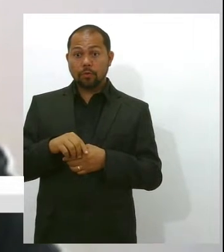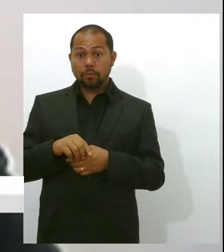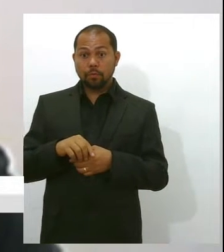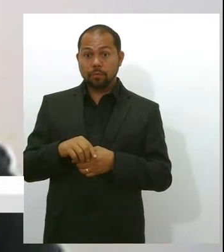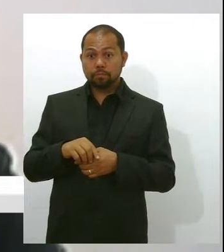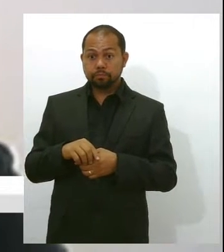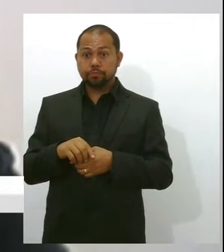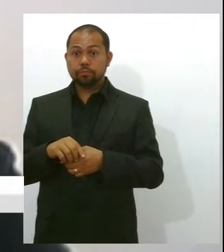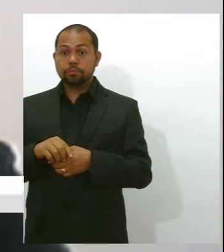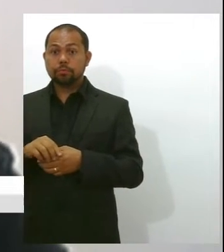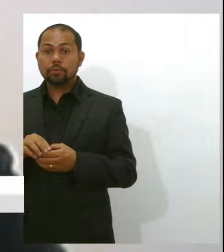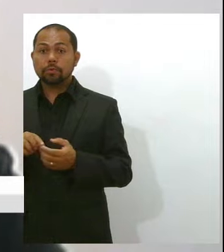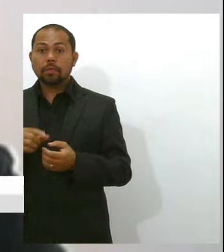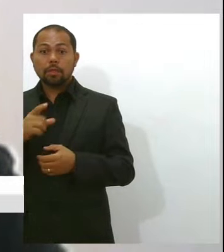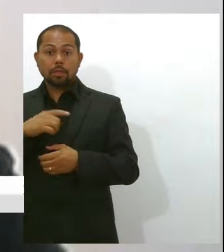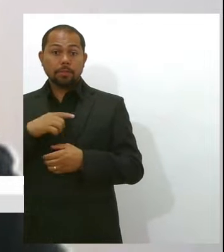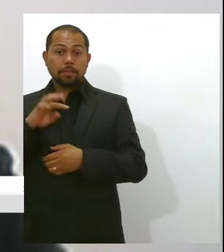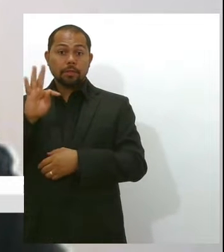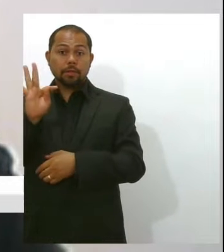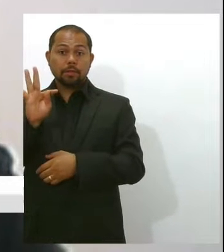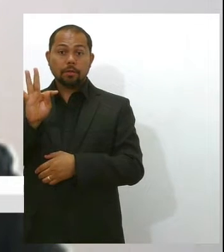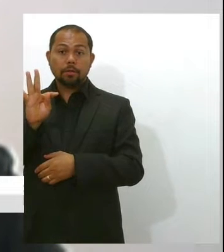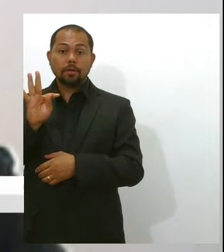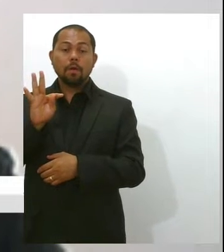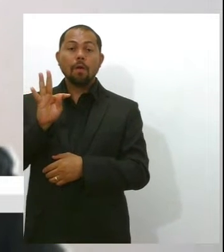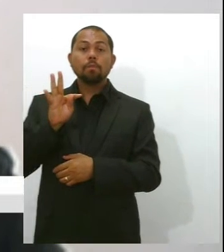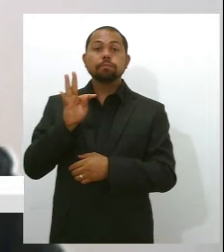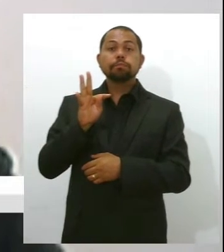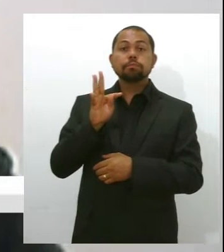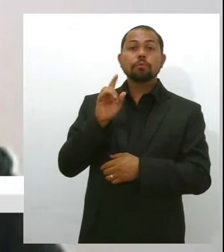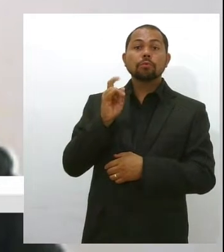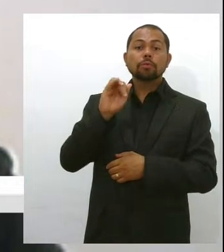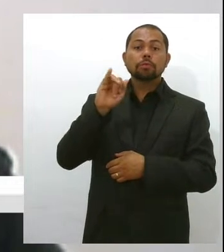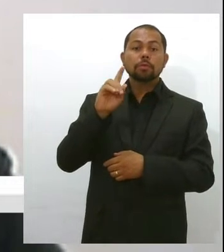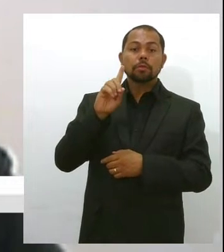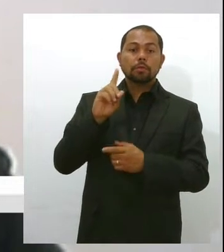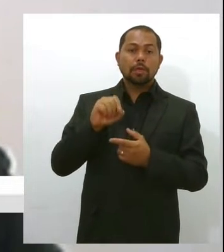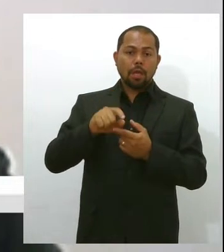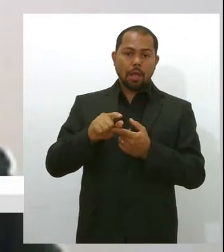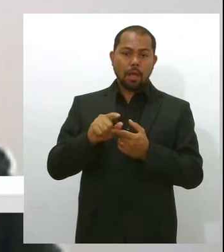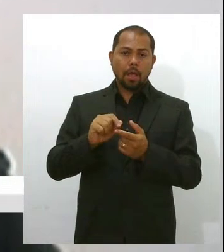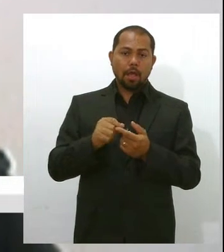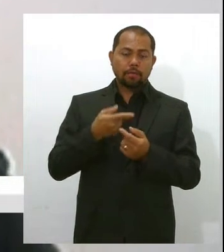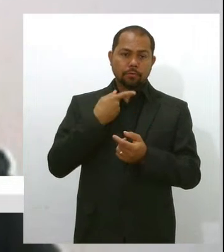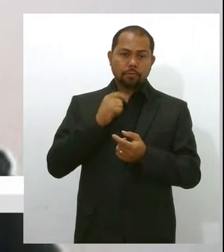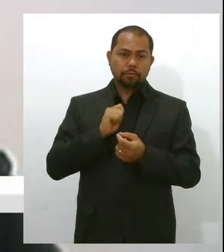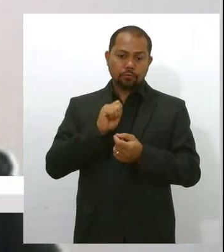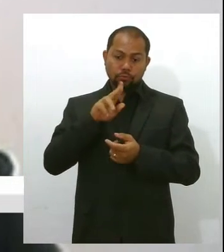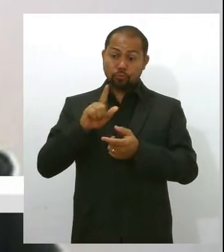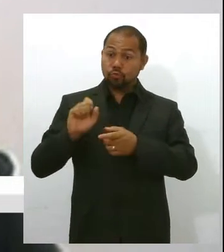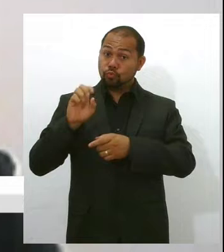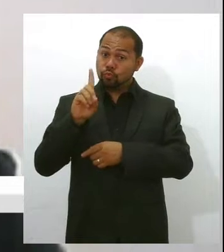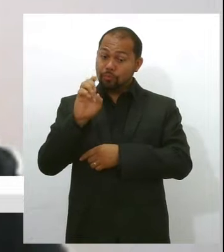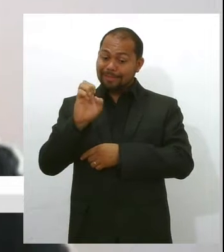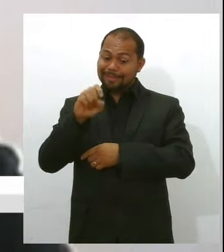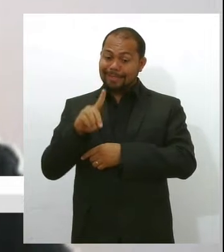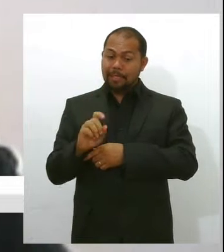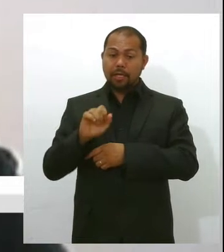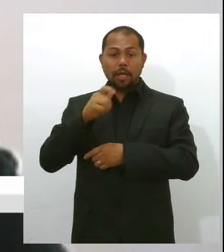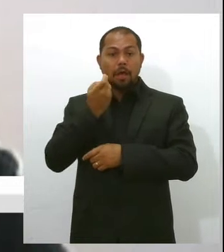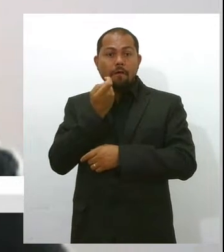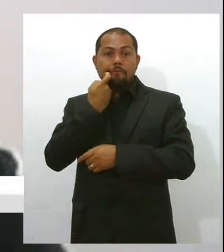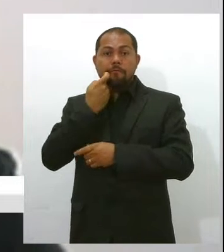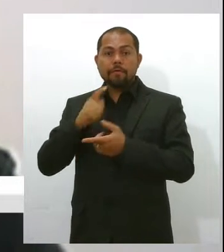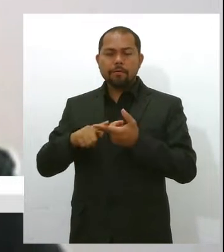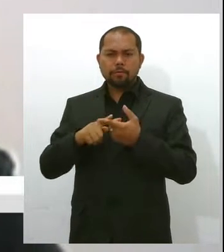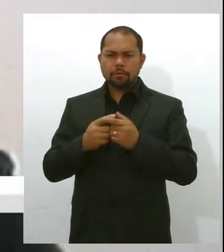Aracaju também. Rodrigo Lima, do Dead Fish, também uma banda com bastante expressão assim, dentro do cenário.